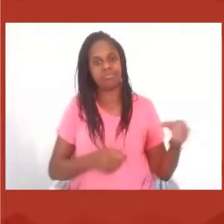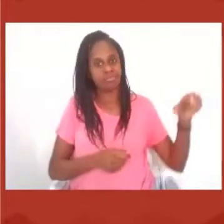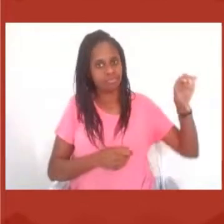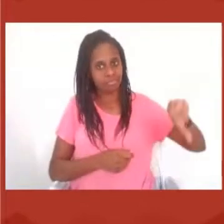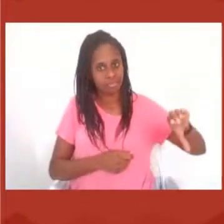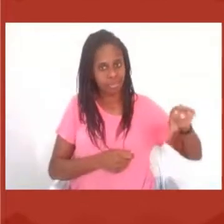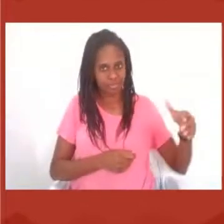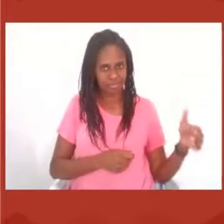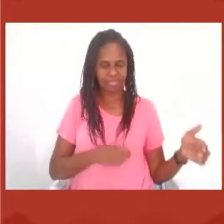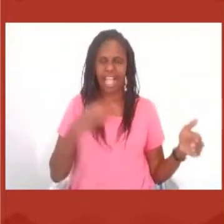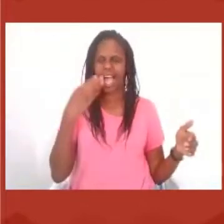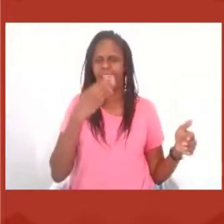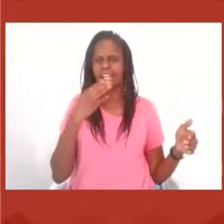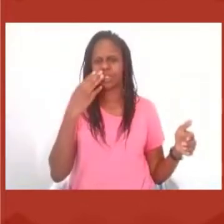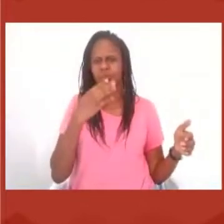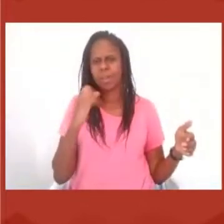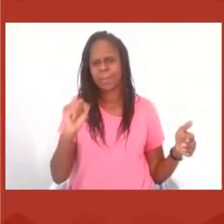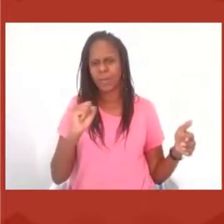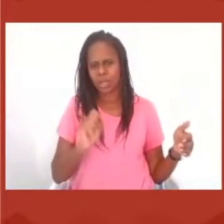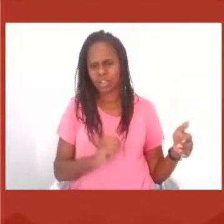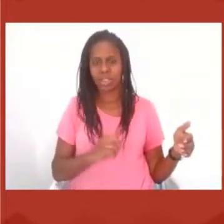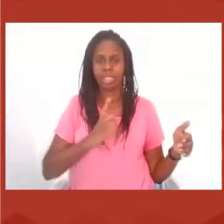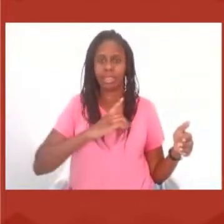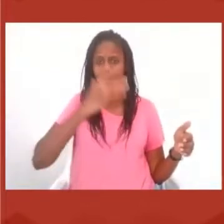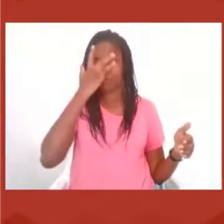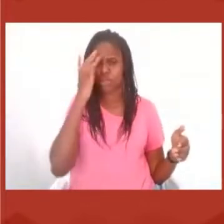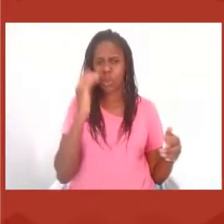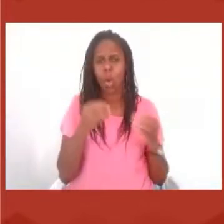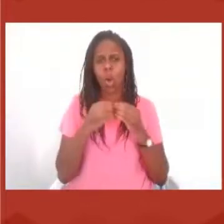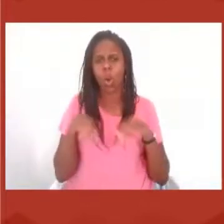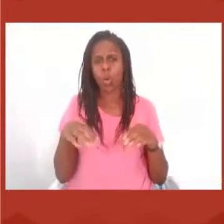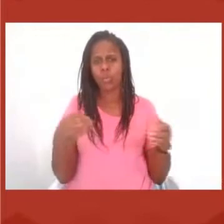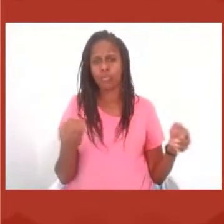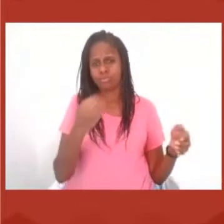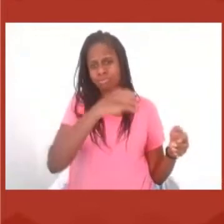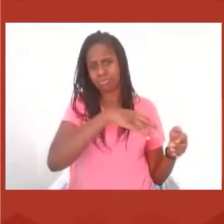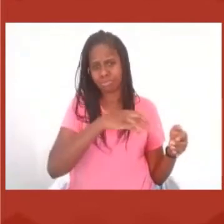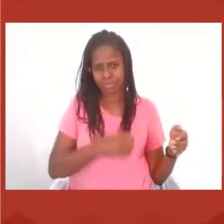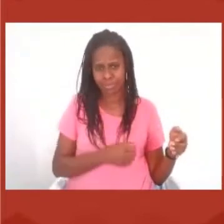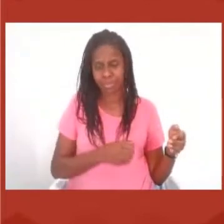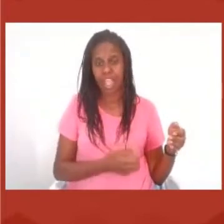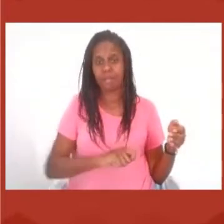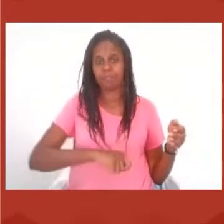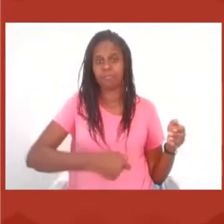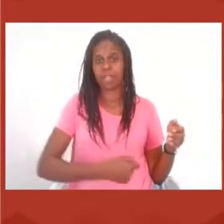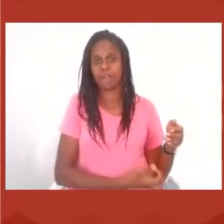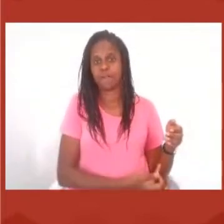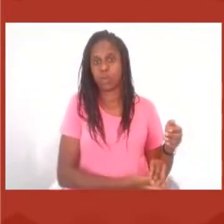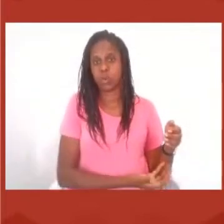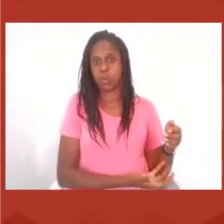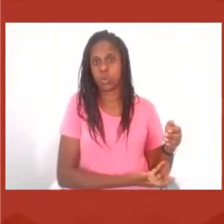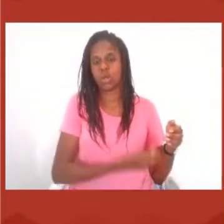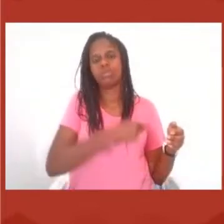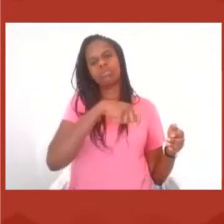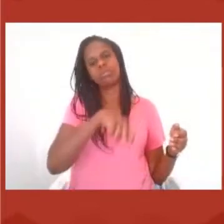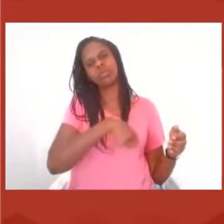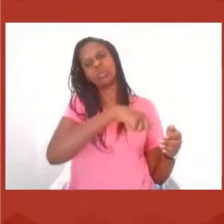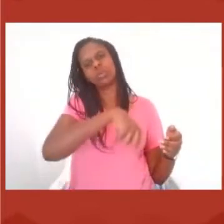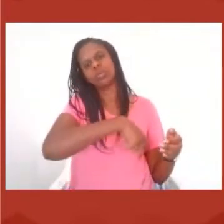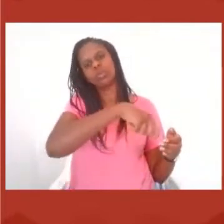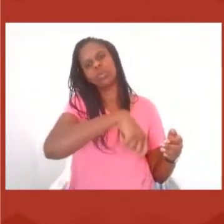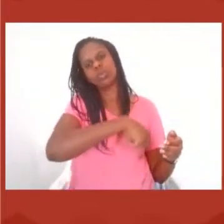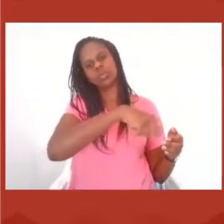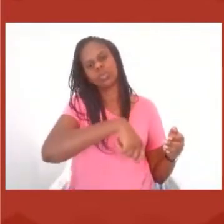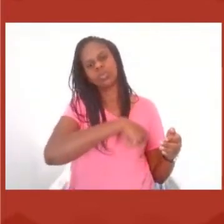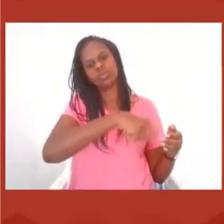tem gente que coloca um ovo, mas aí bota no fogo e vai mexendo até ele ficar numa consistência